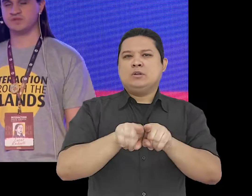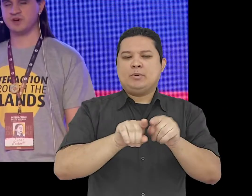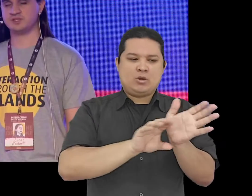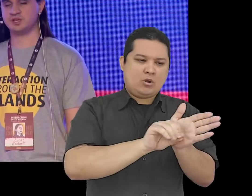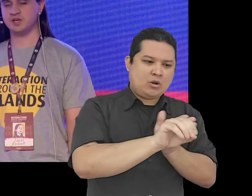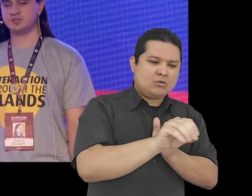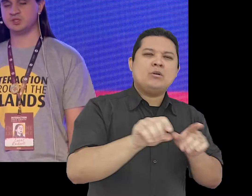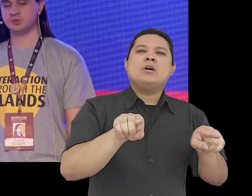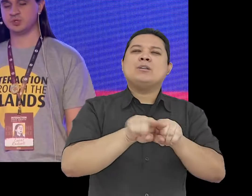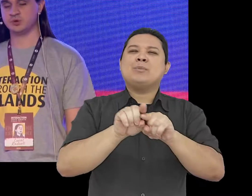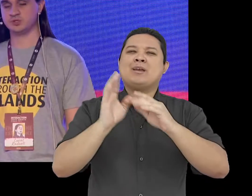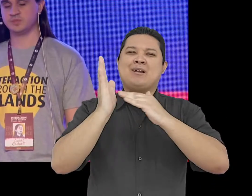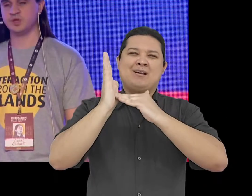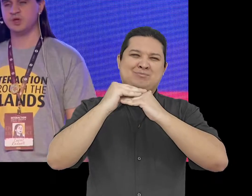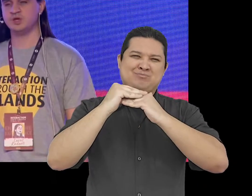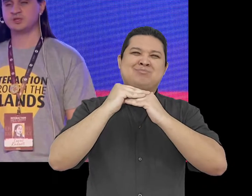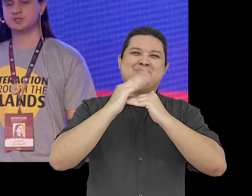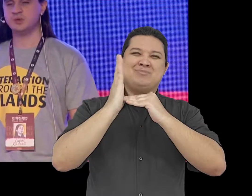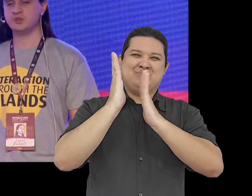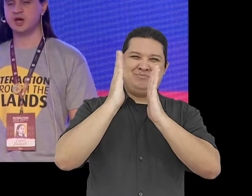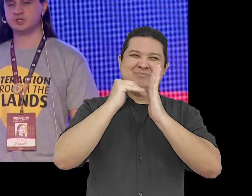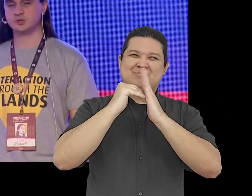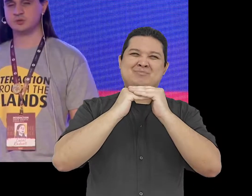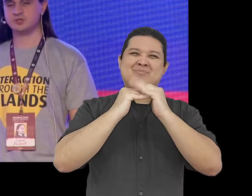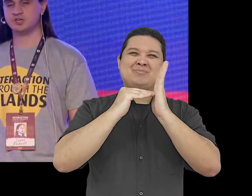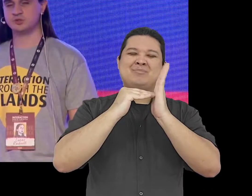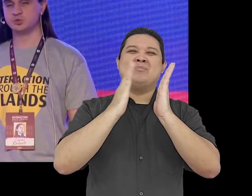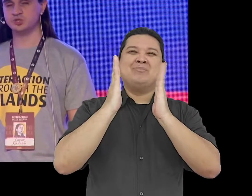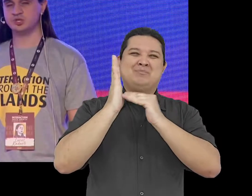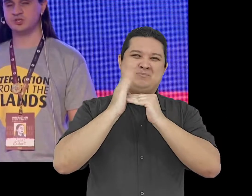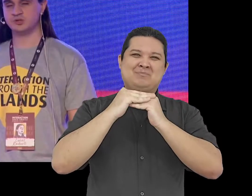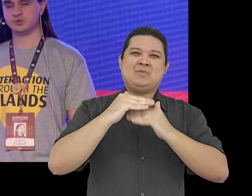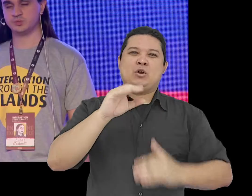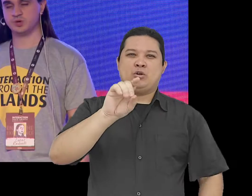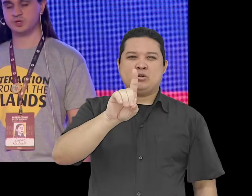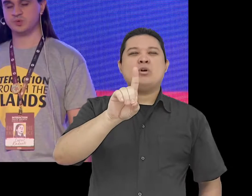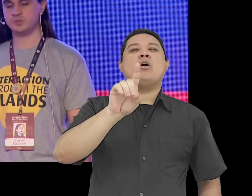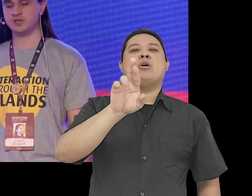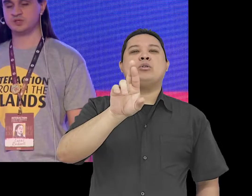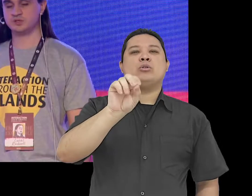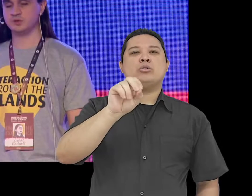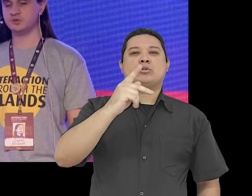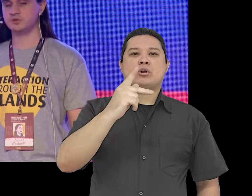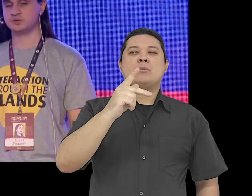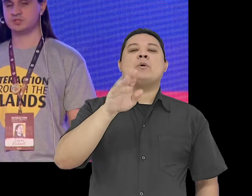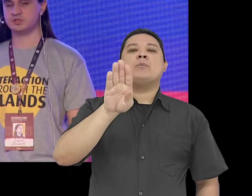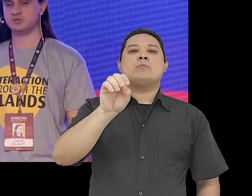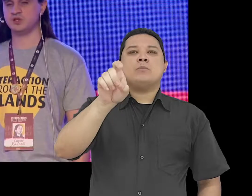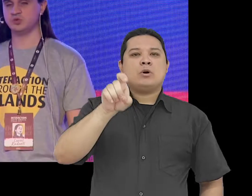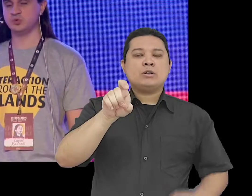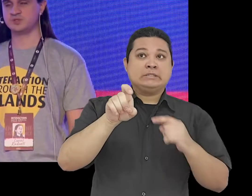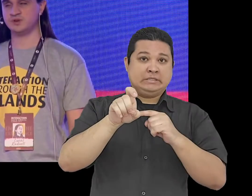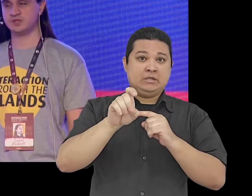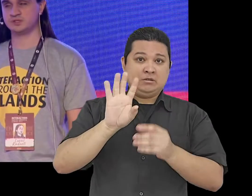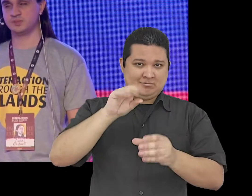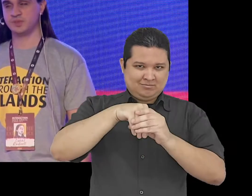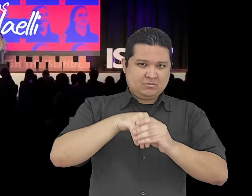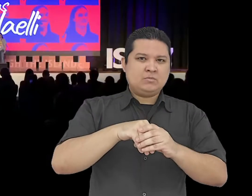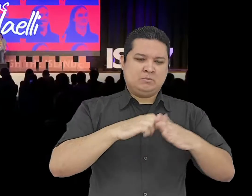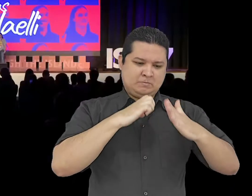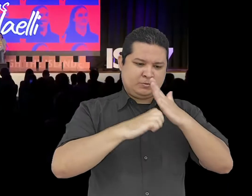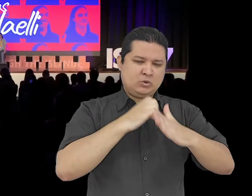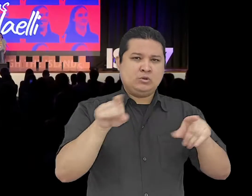de pessoas que fazem esse tipo de coisa. E a acessibilidade ela só consegue surgir dentro de uma empresa se ela tiver duas